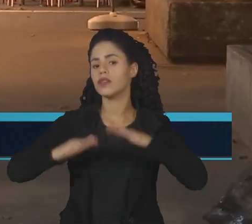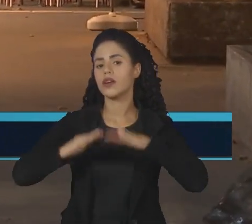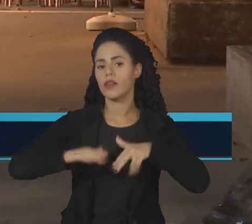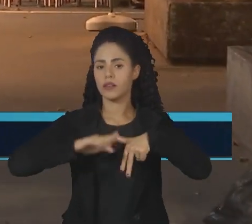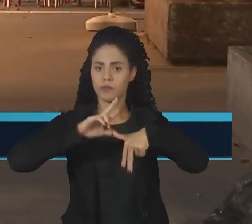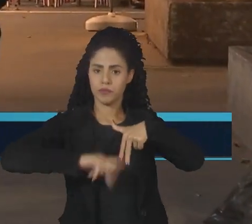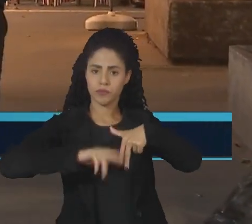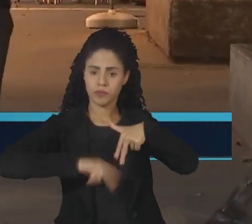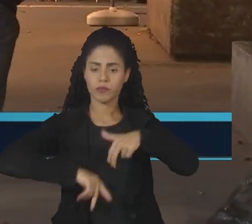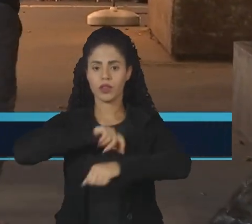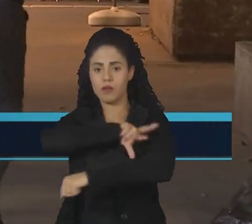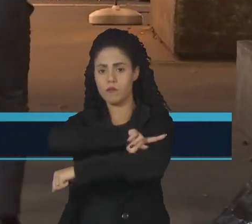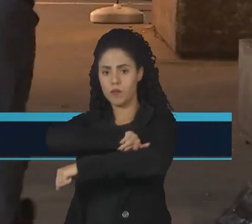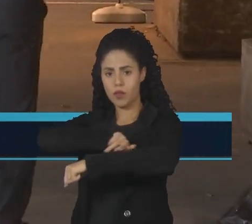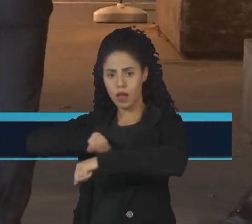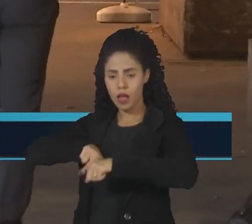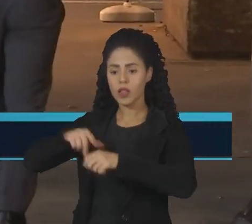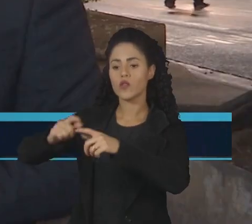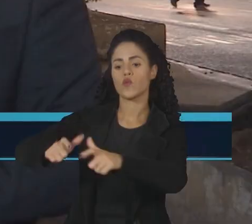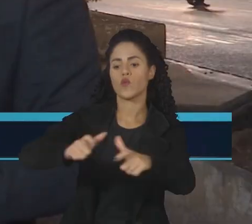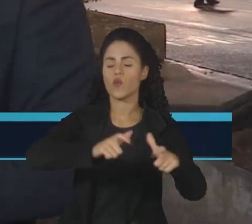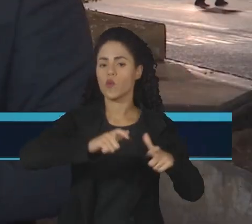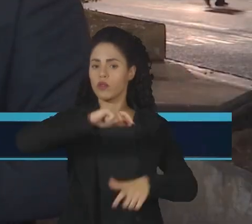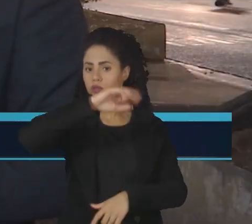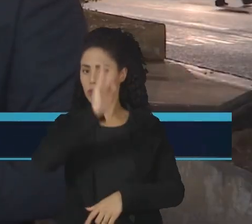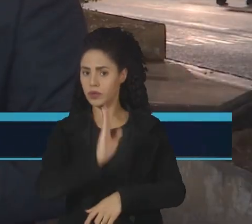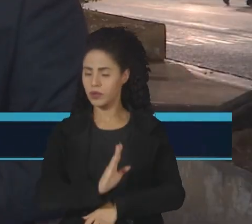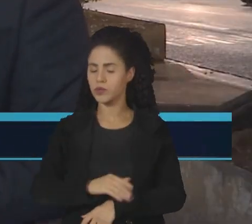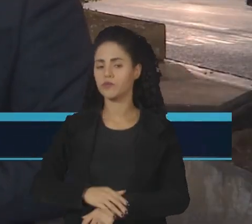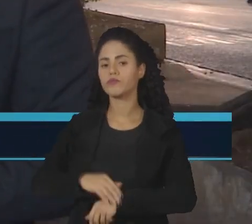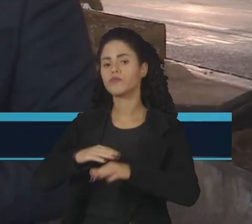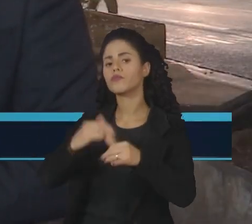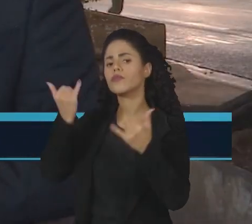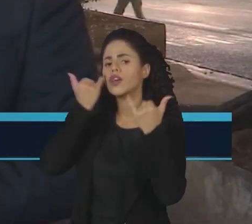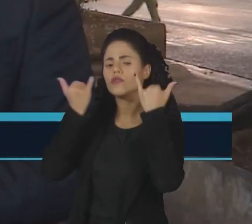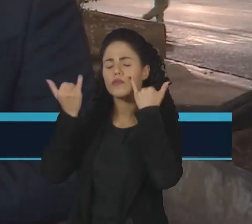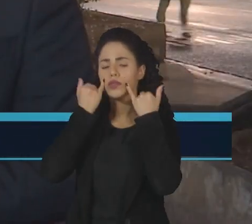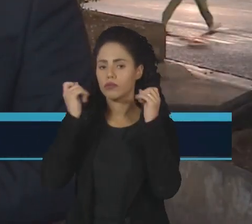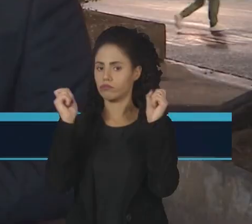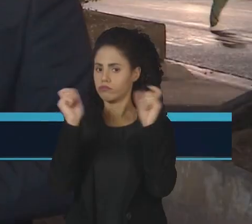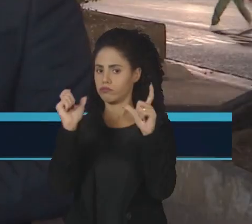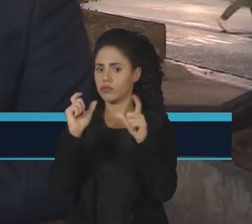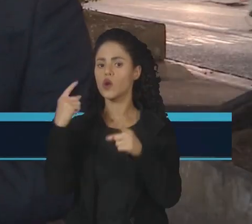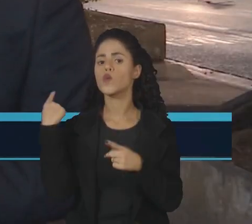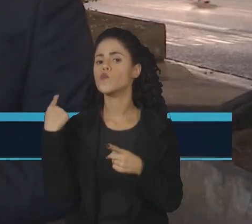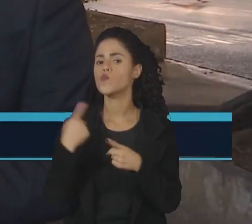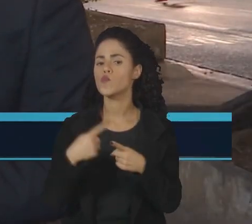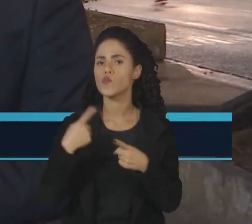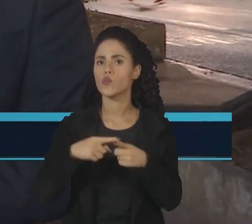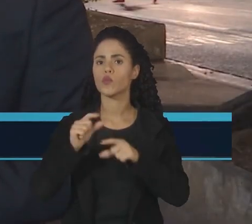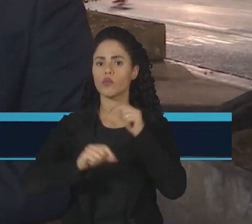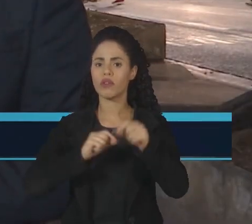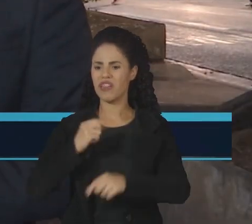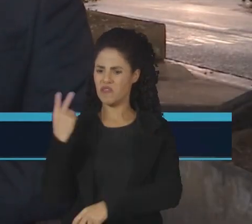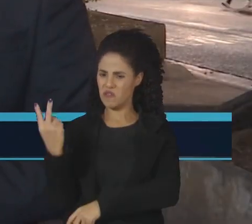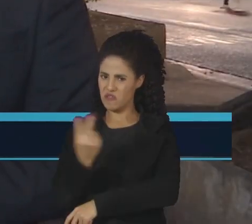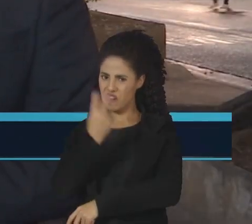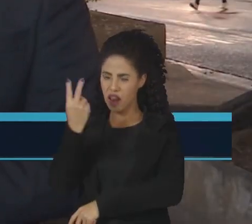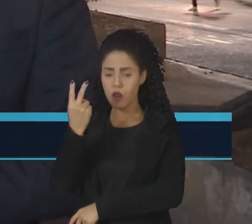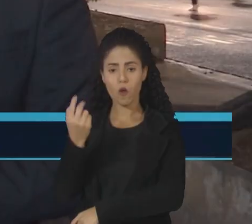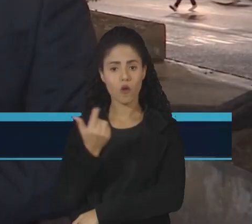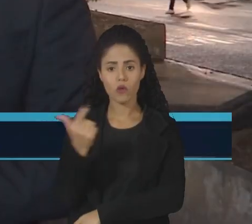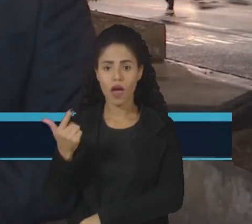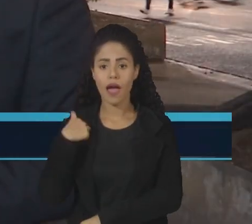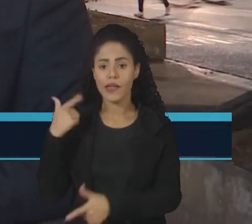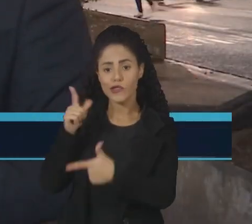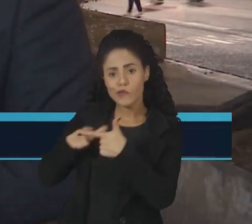gênero, raça e região do país. Mas alguns dados chamaram a atenção. Falta de reconhecimento, problemas